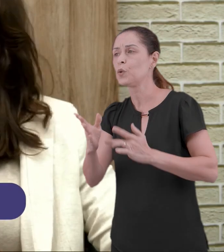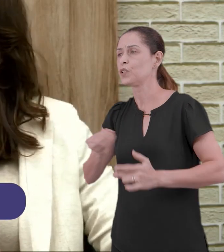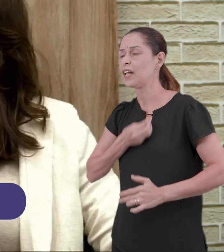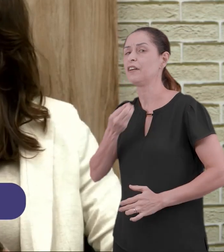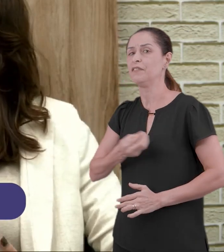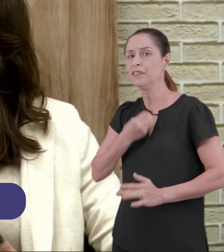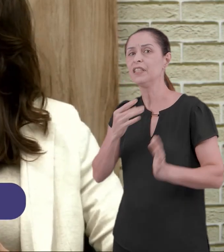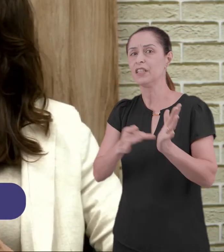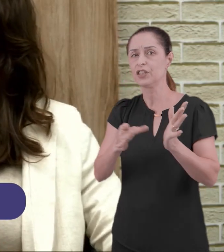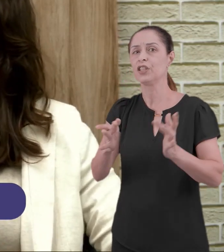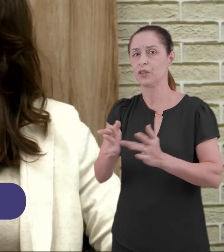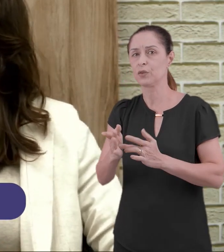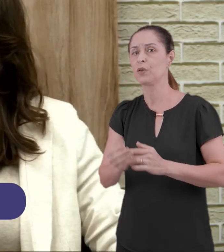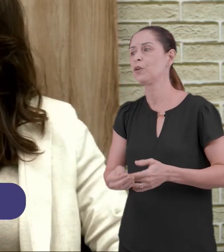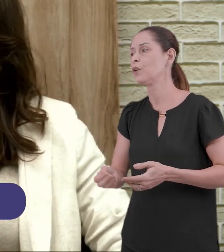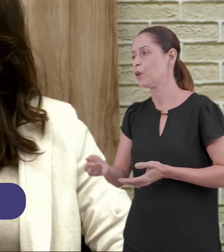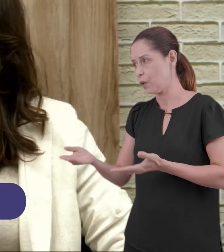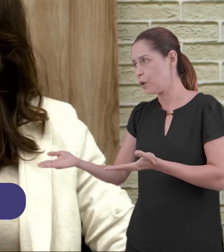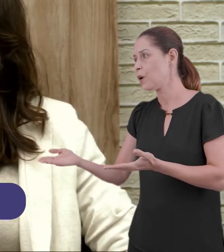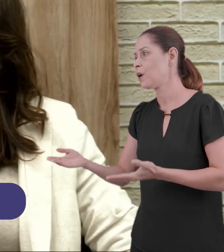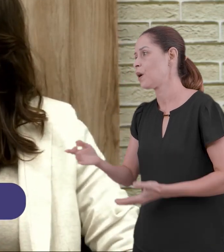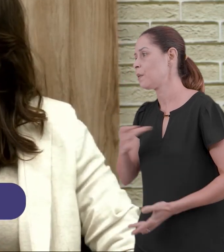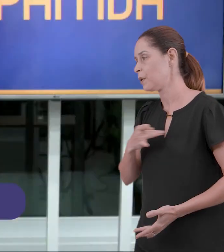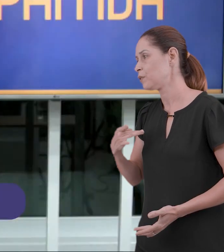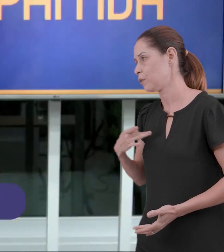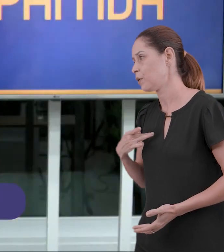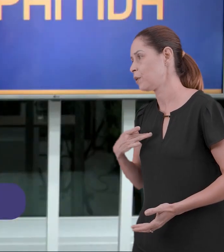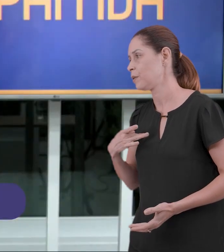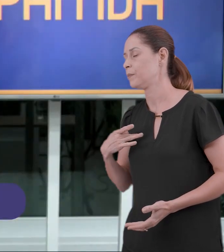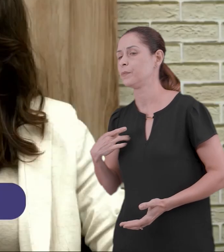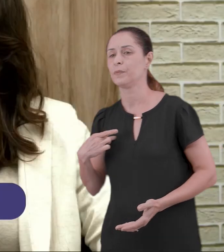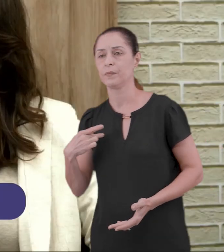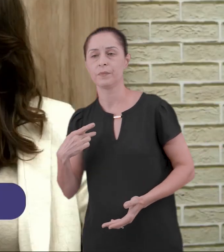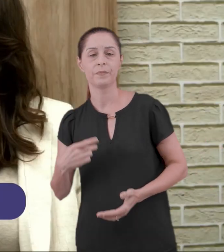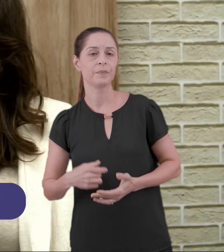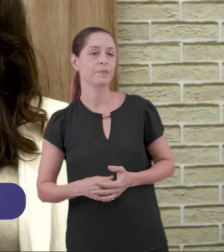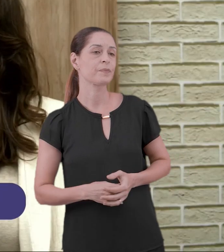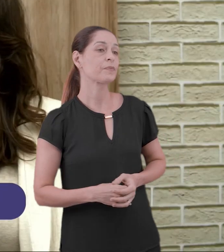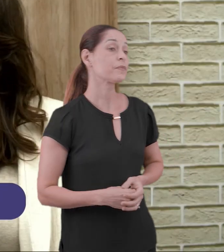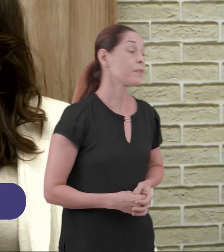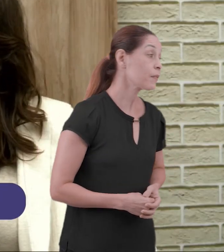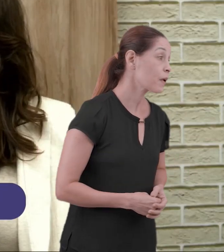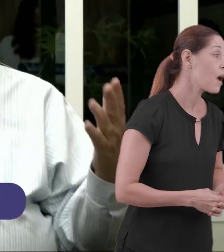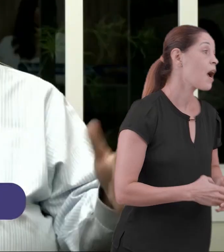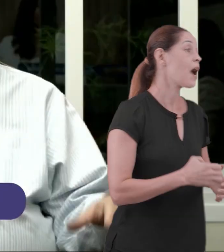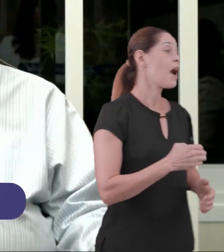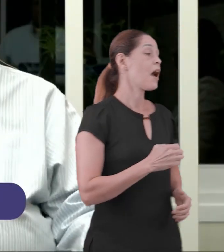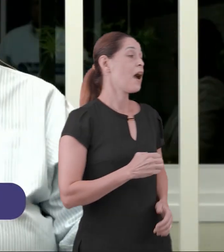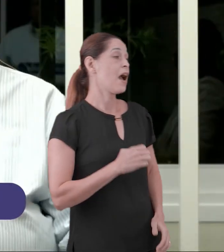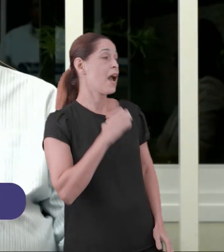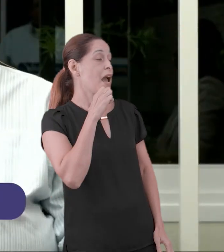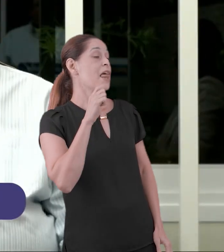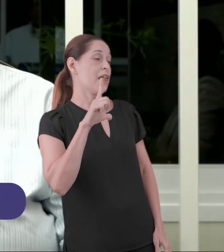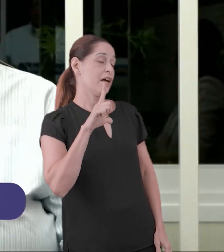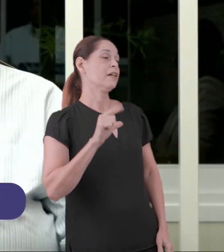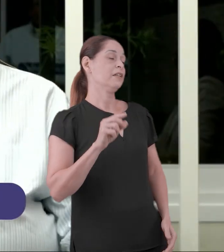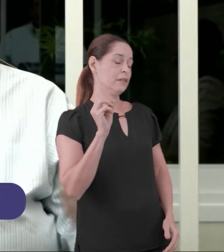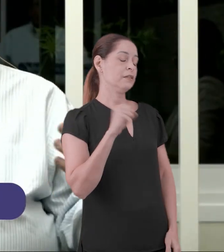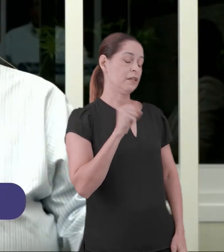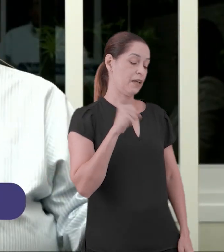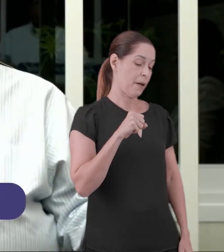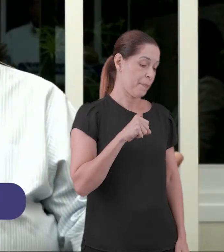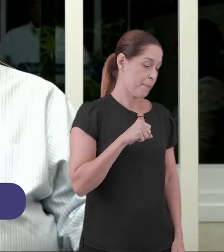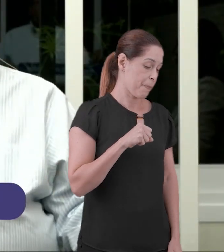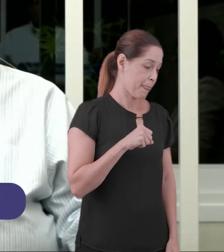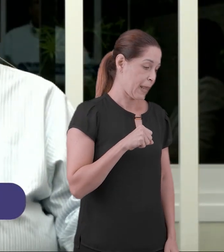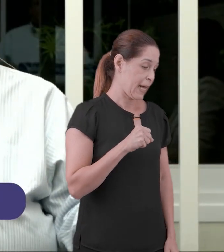gente reafirme. É isso, pastor? Vou completar um pouquinho aí. Eu acho o seguinte, Eliana e você que está nos assistindo aqui, se a